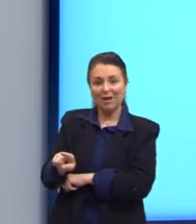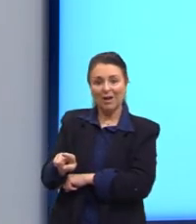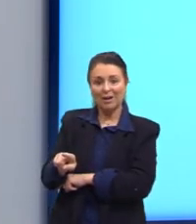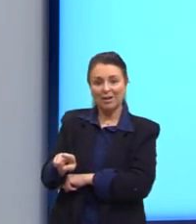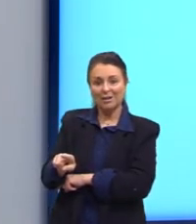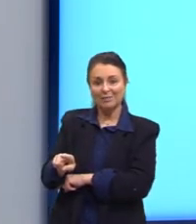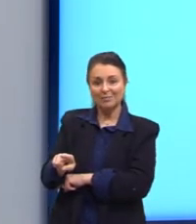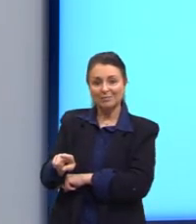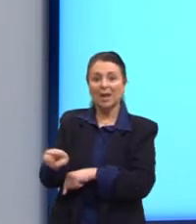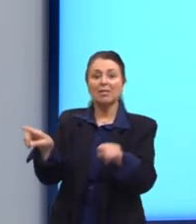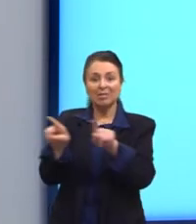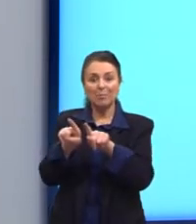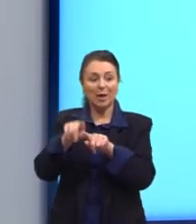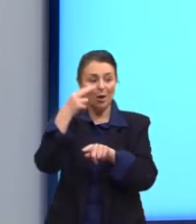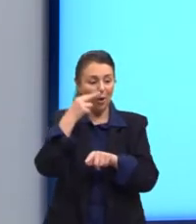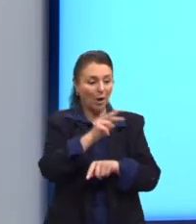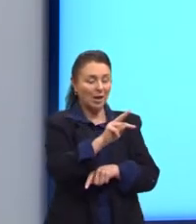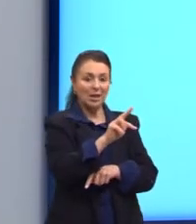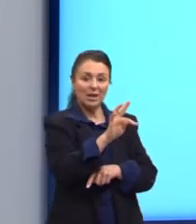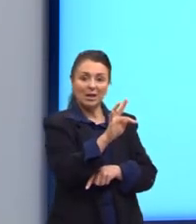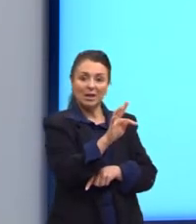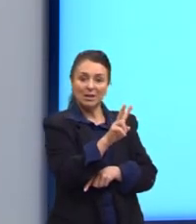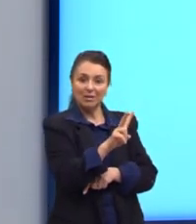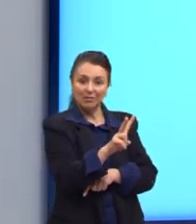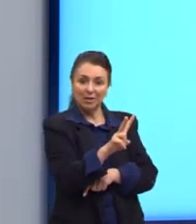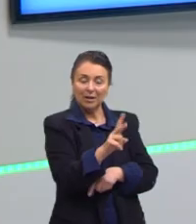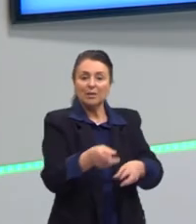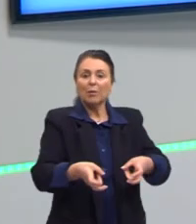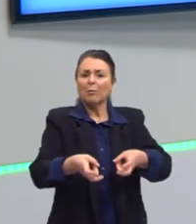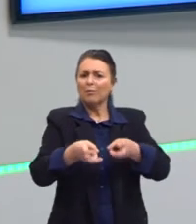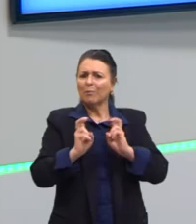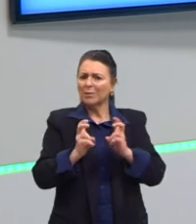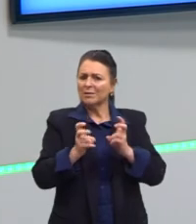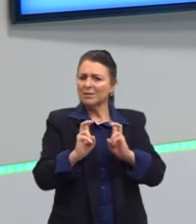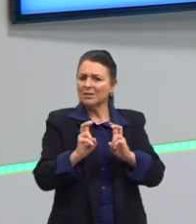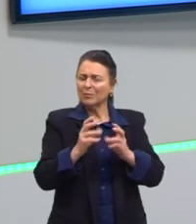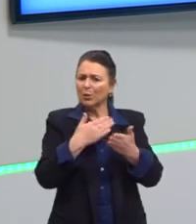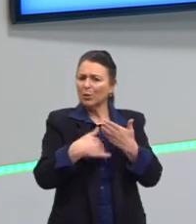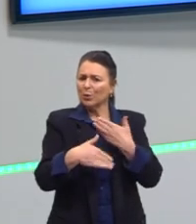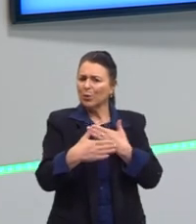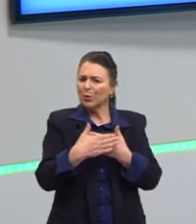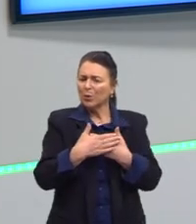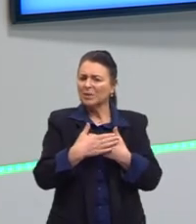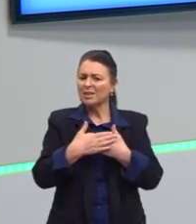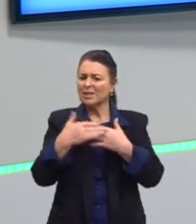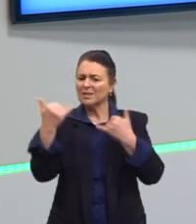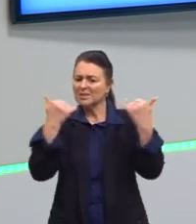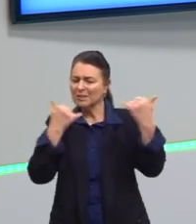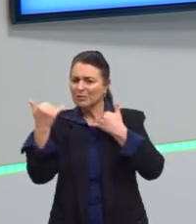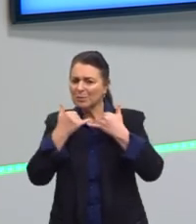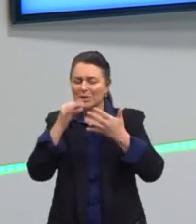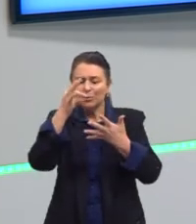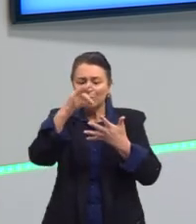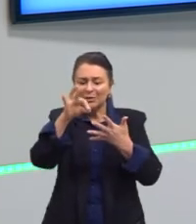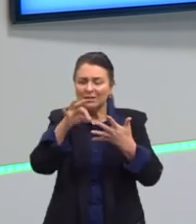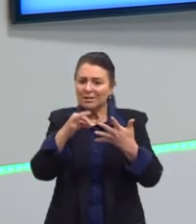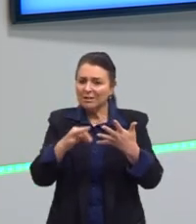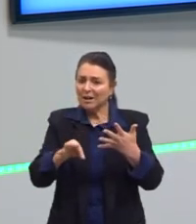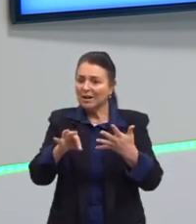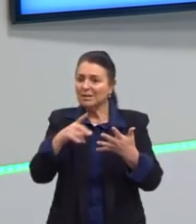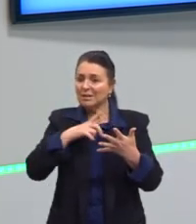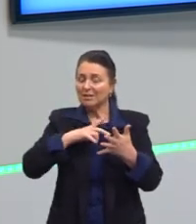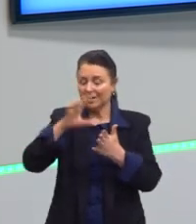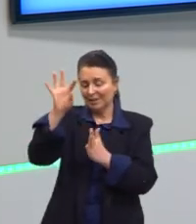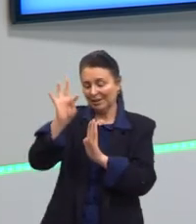assiste na TV menos então percebam esses todas essas circunstâncias de detalhes aqui para que